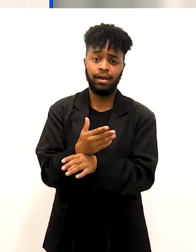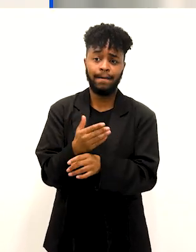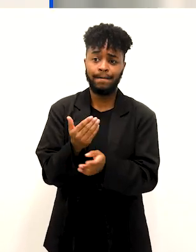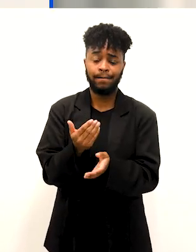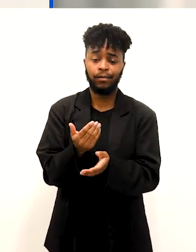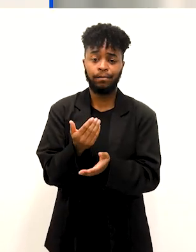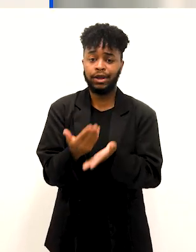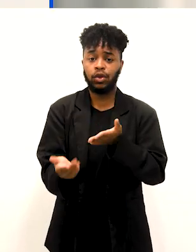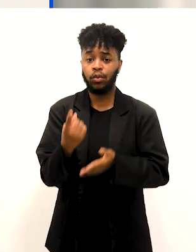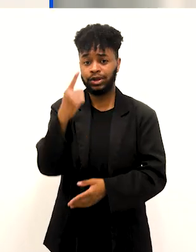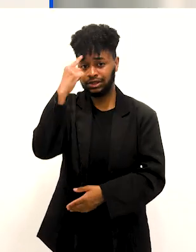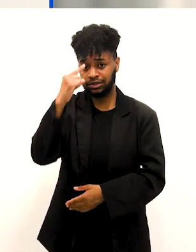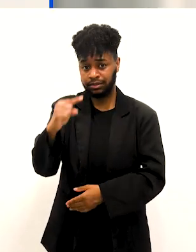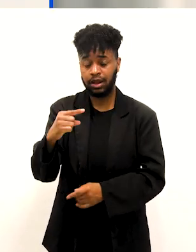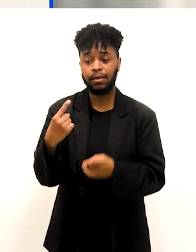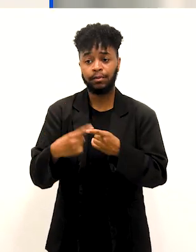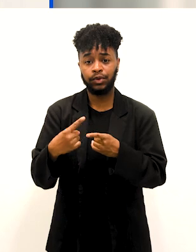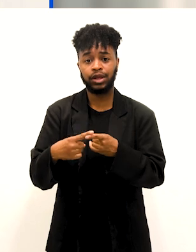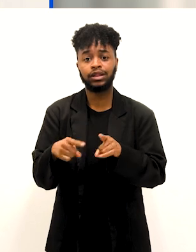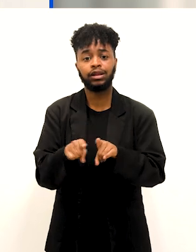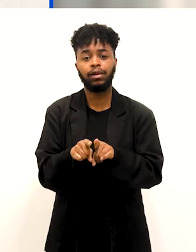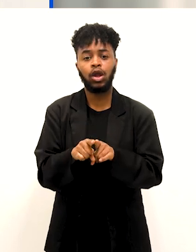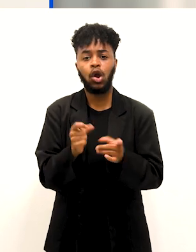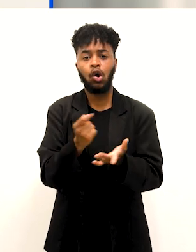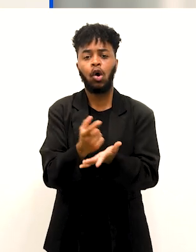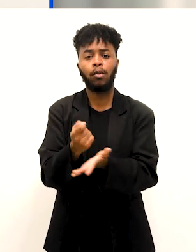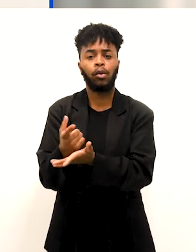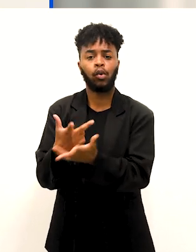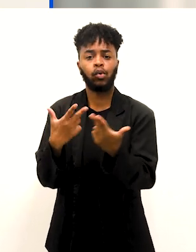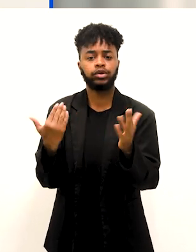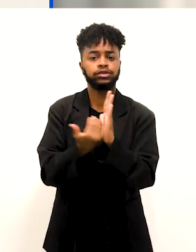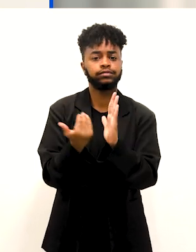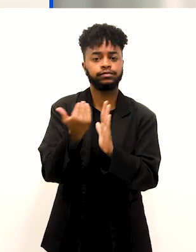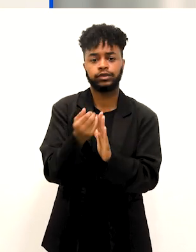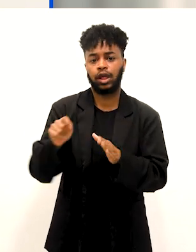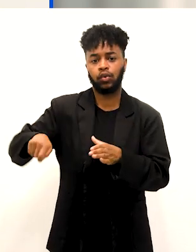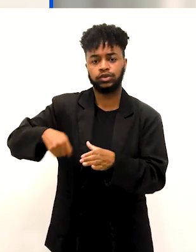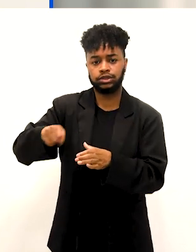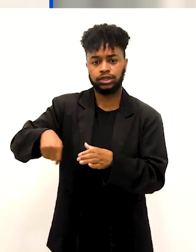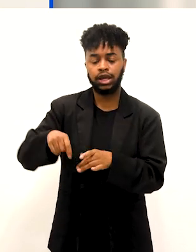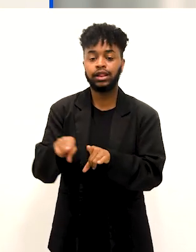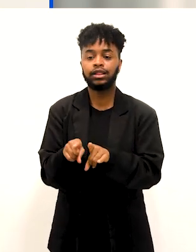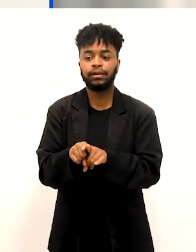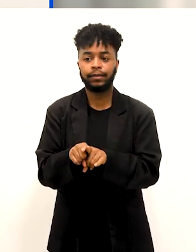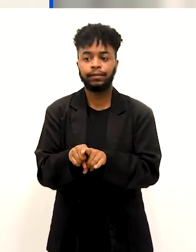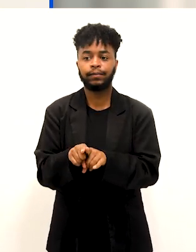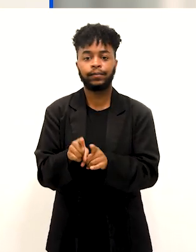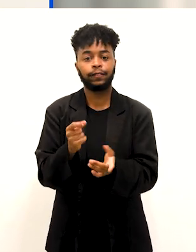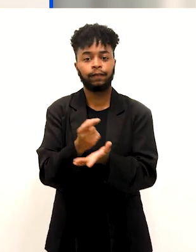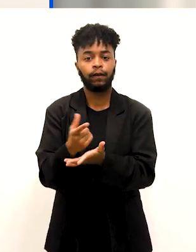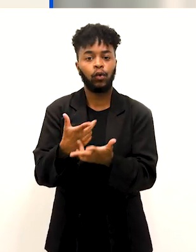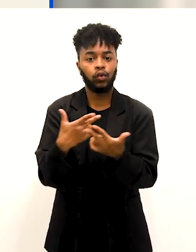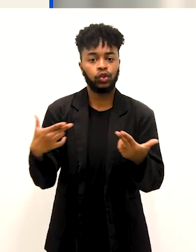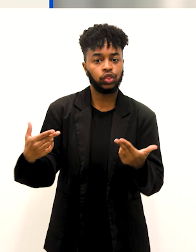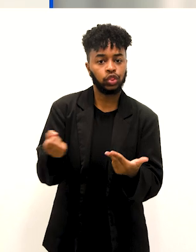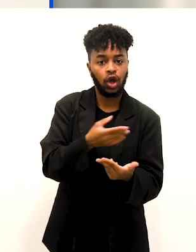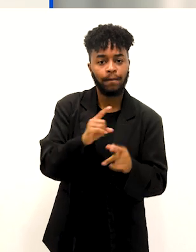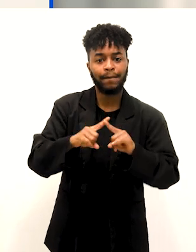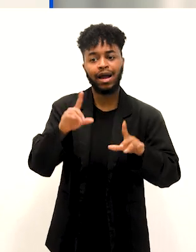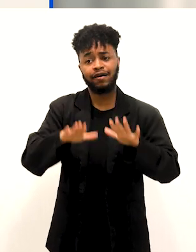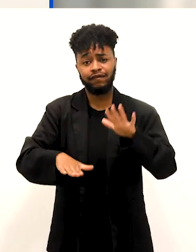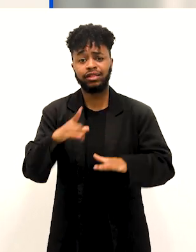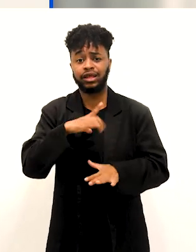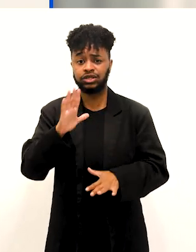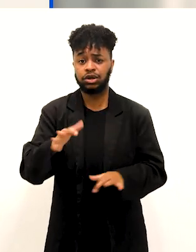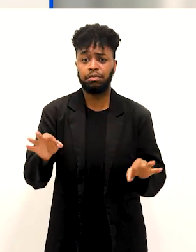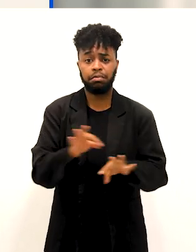porque infelizmente a gente também tem essa forte tendência de comprar coisas repetidas, de comprar coisas novas quando a gente ainda